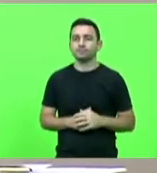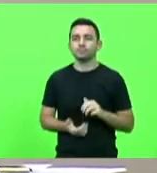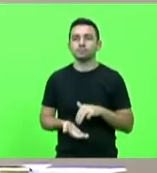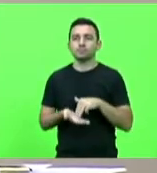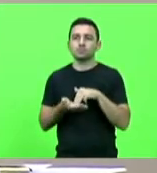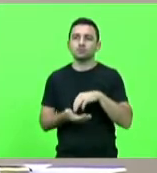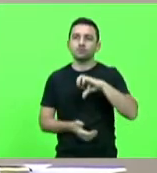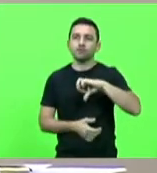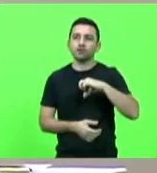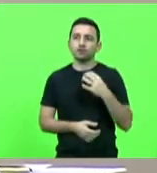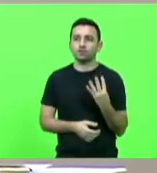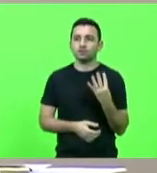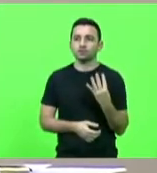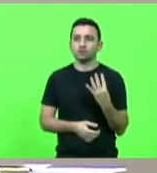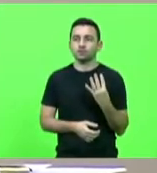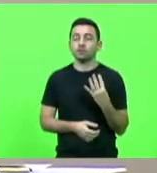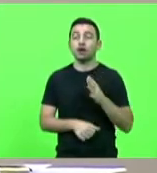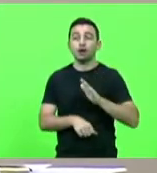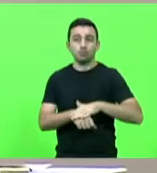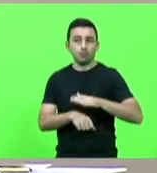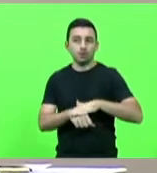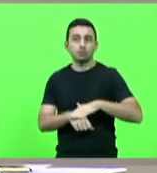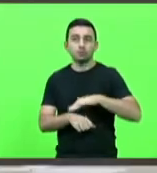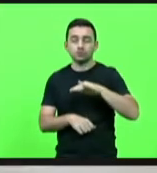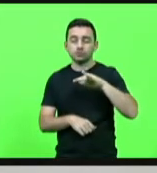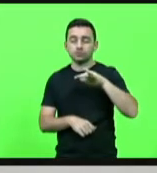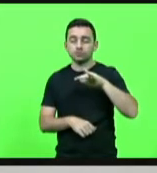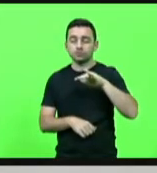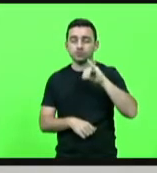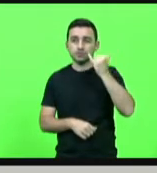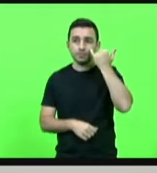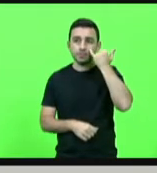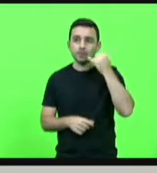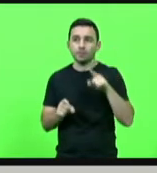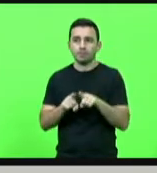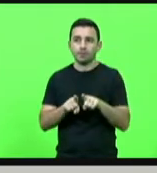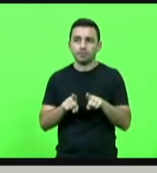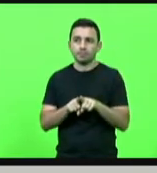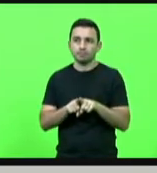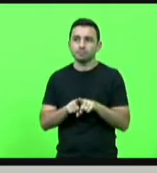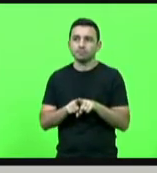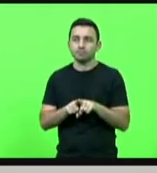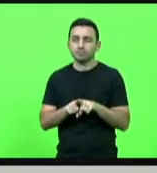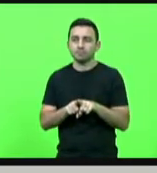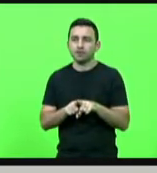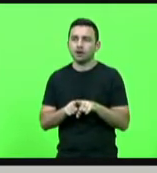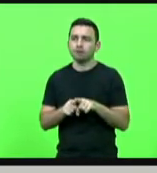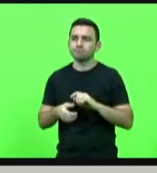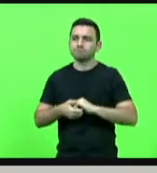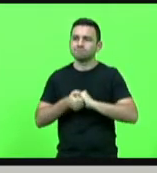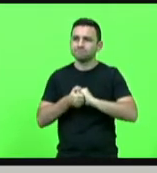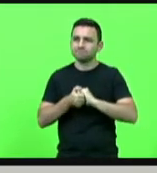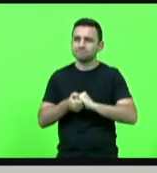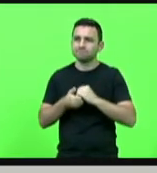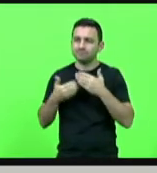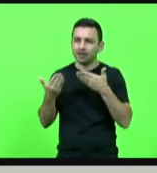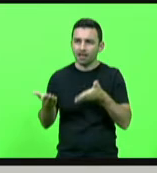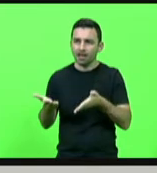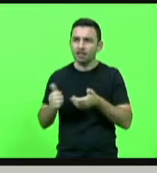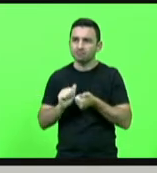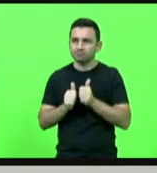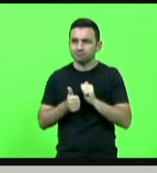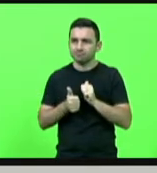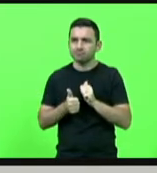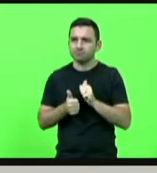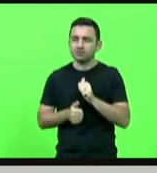número 94, autor deputado Gessé Lopes, cumprimentando a atleta Bárbara